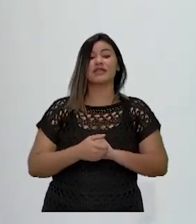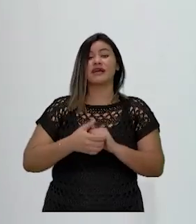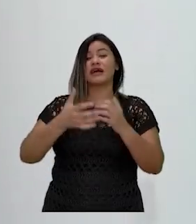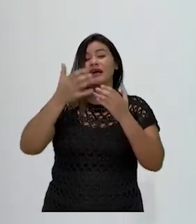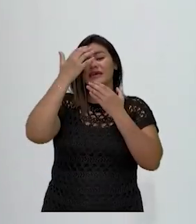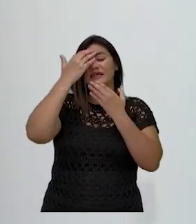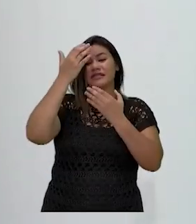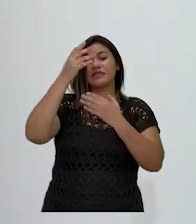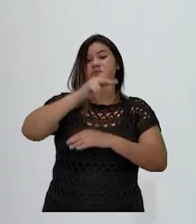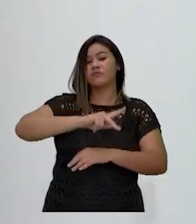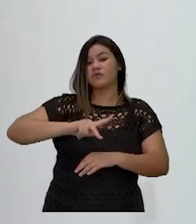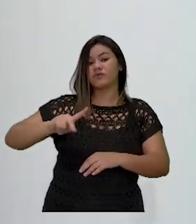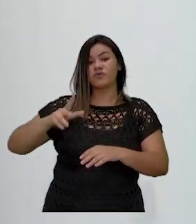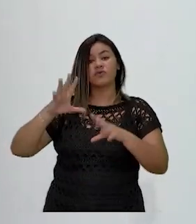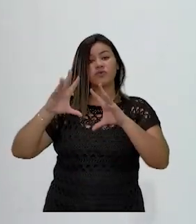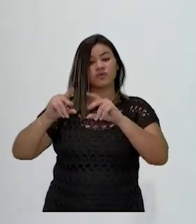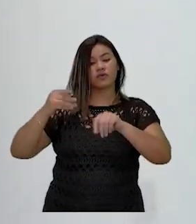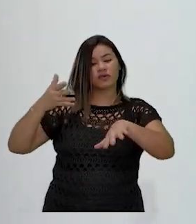Próxima tela.